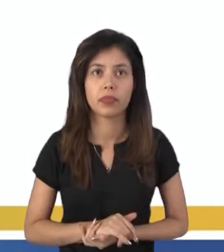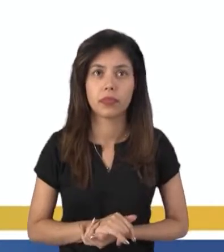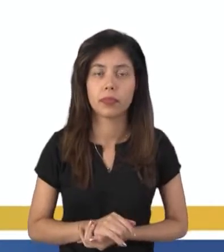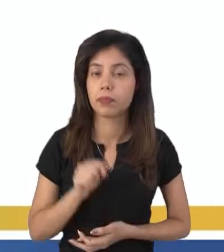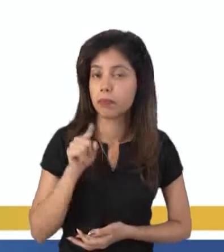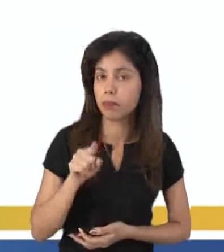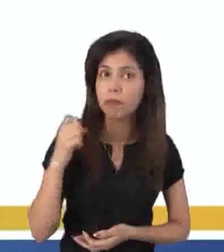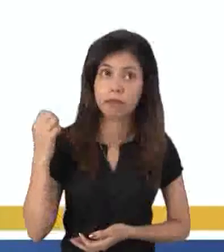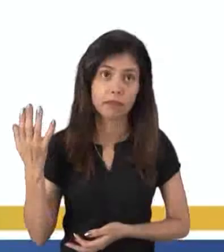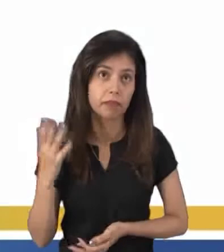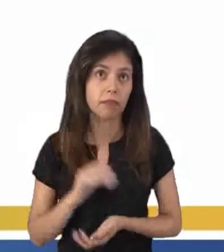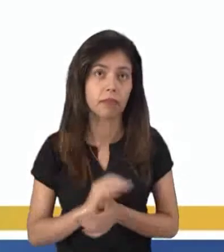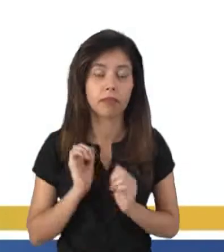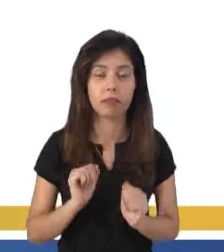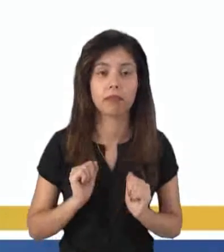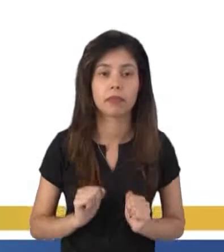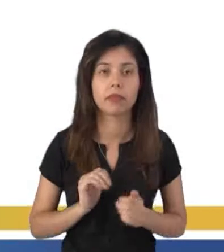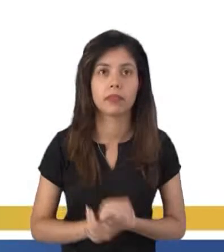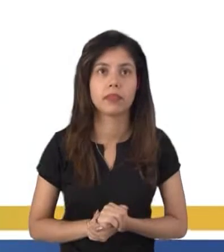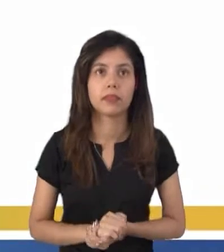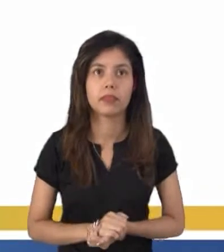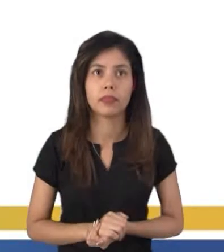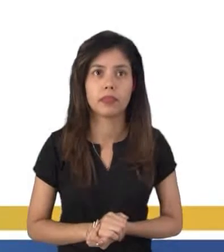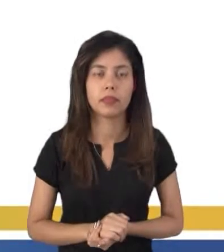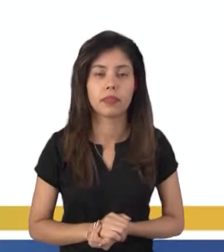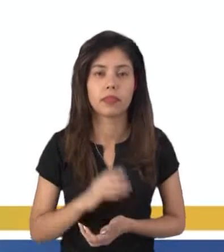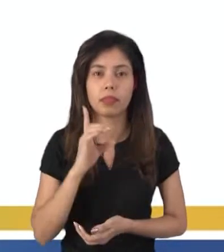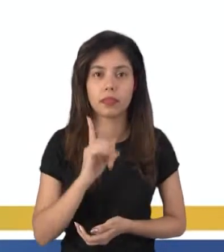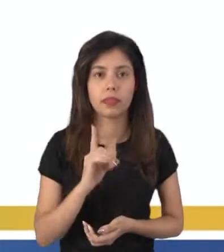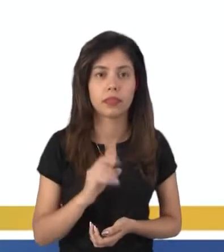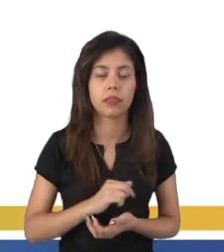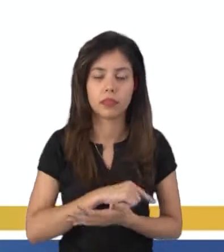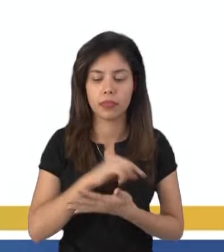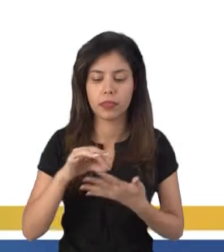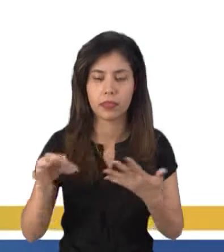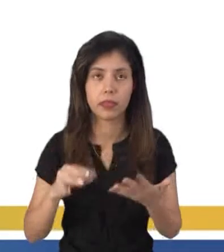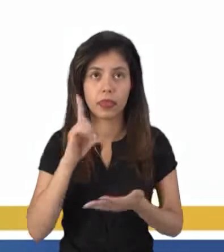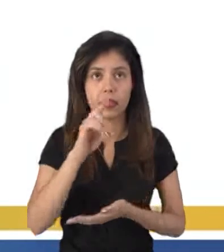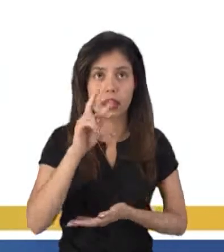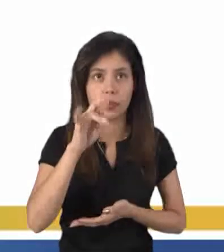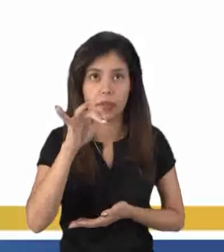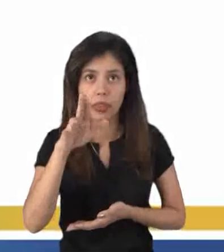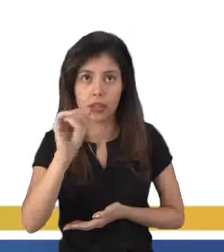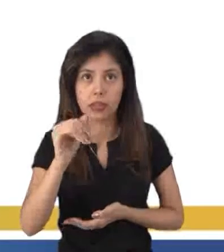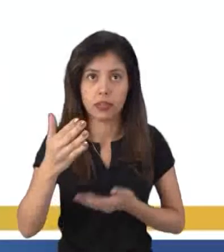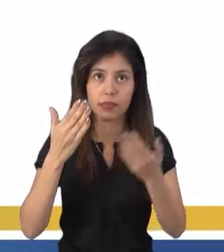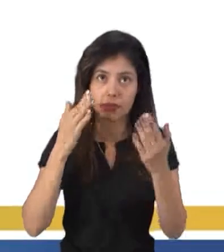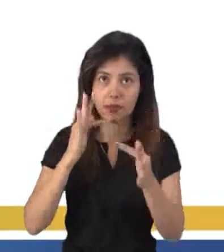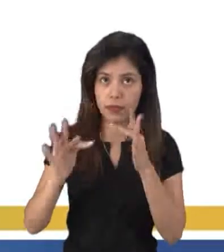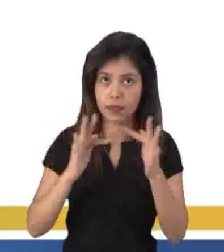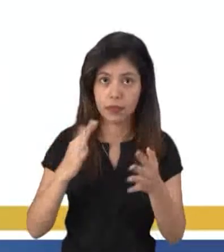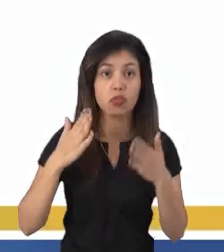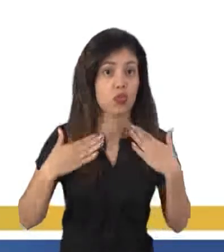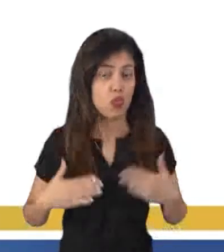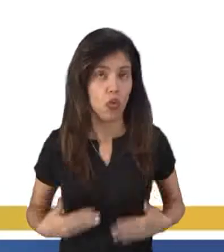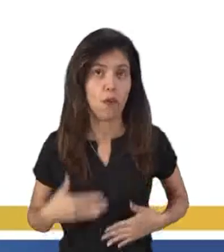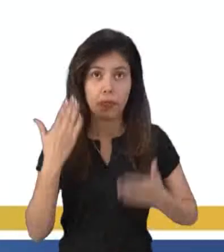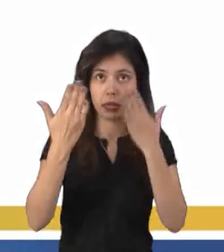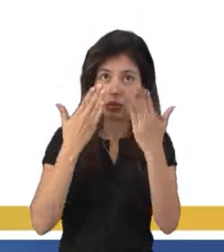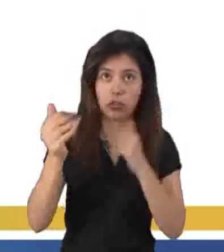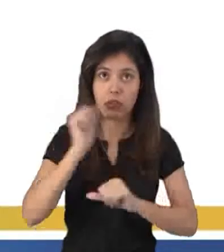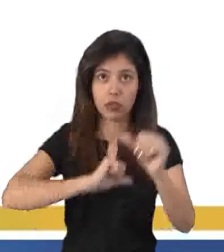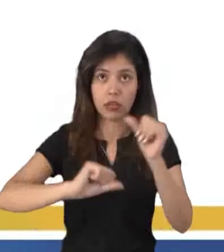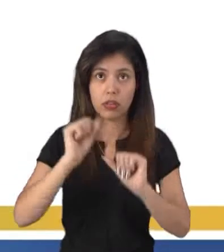Nesse caso, a gente pode destacar o seguinte, que são sérias dependências físicas e psicológicas,